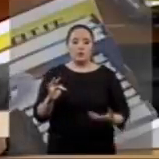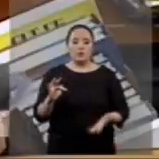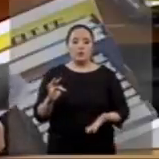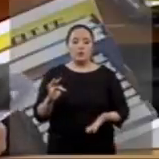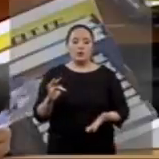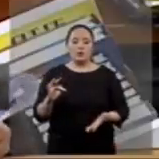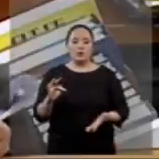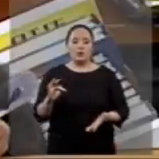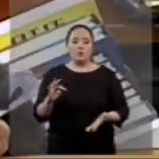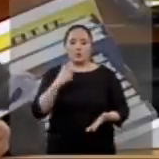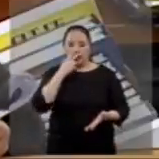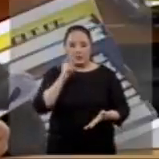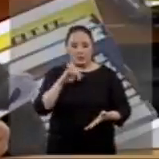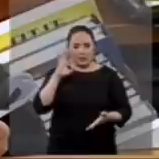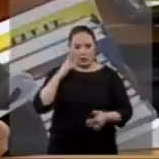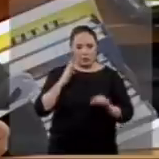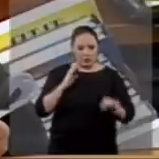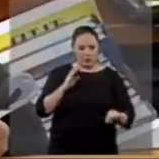documento flexível.